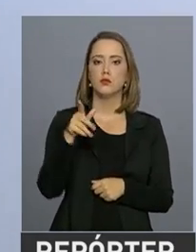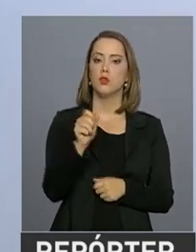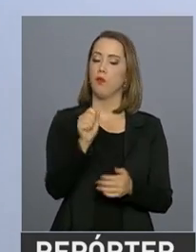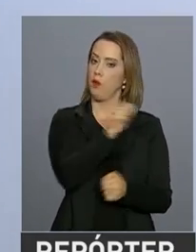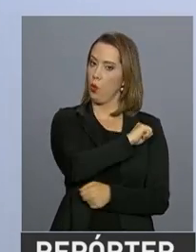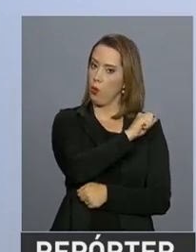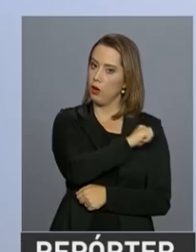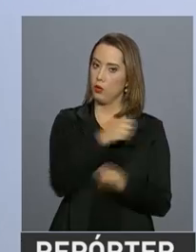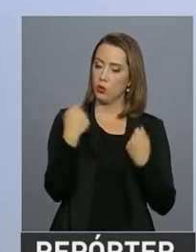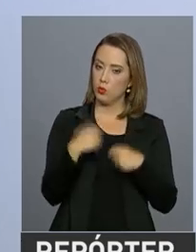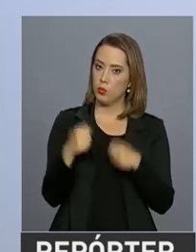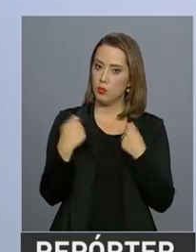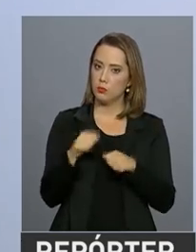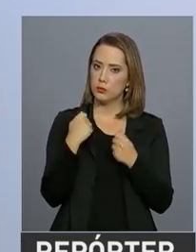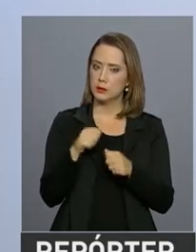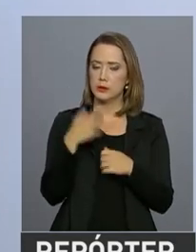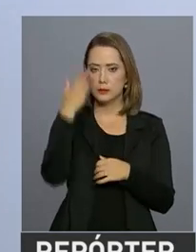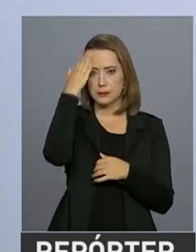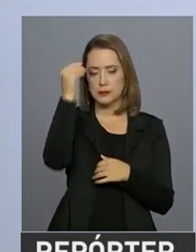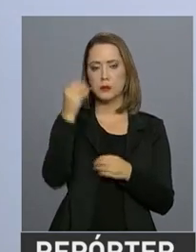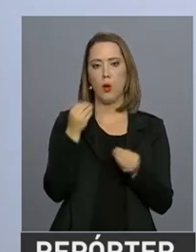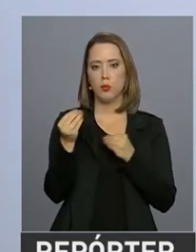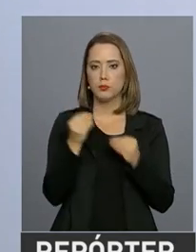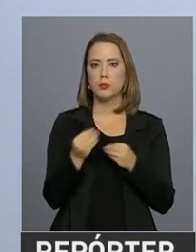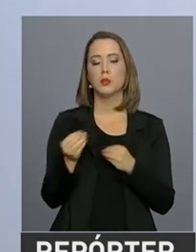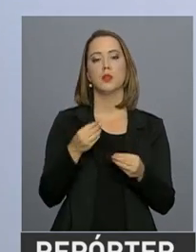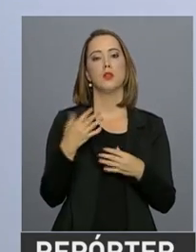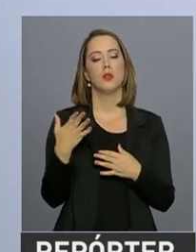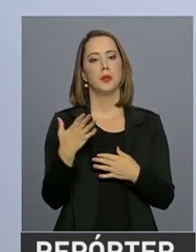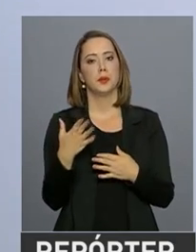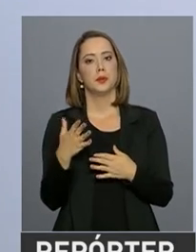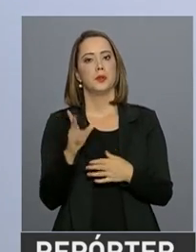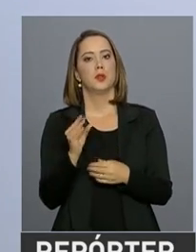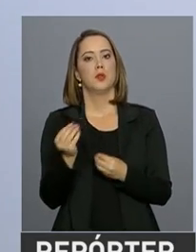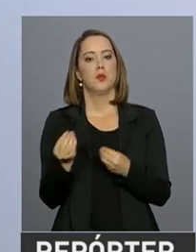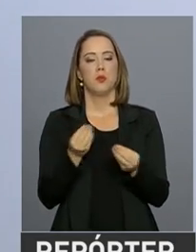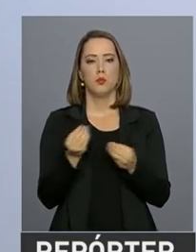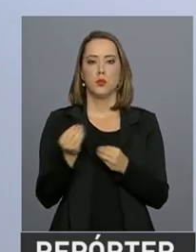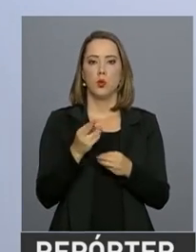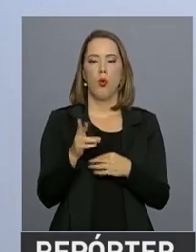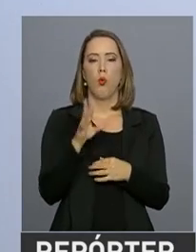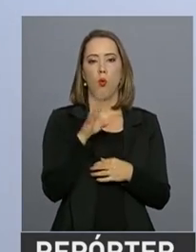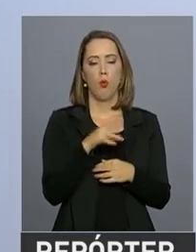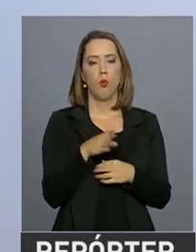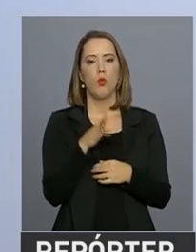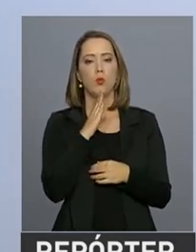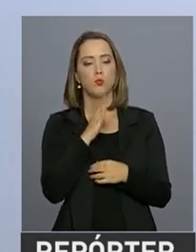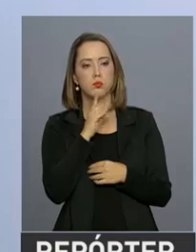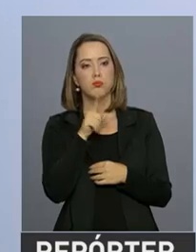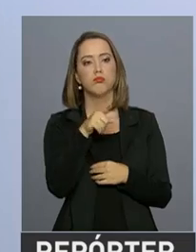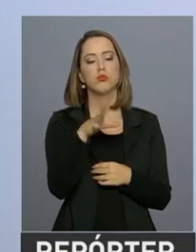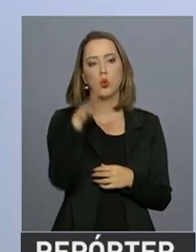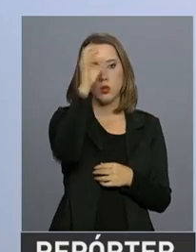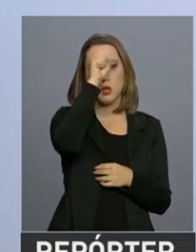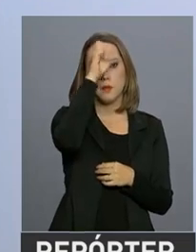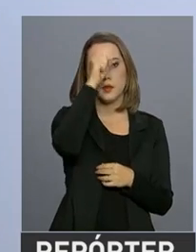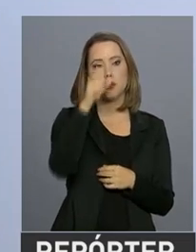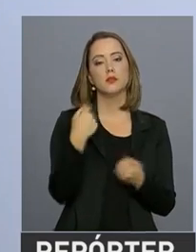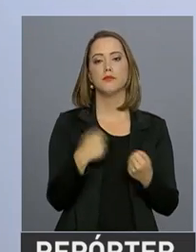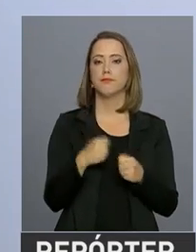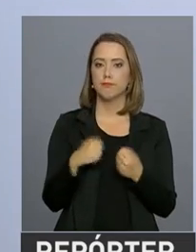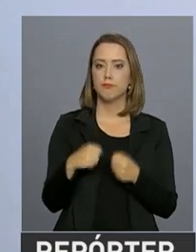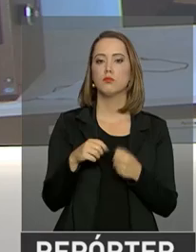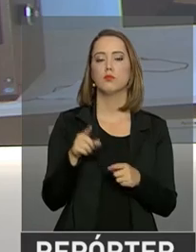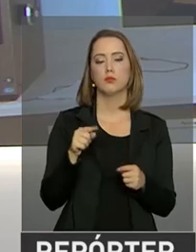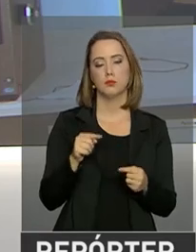ele precisa também garantir o mérito né o reconhecimento da daquilo que ele está aprendendo e que faz juz ao acesso à